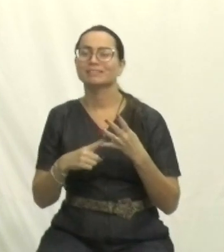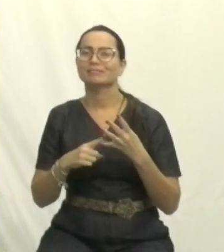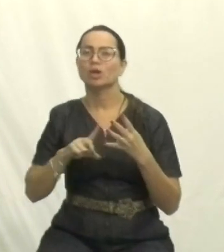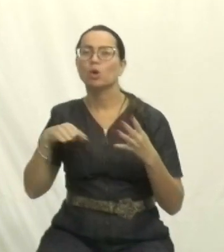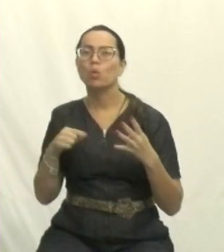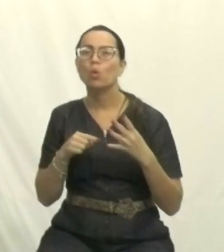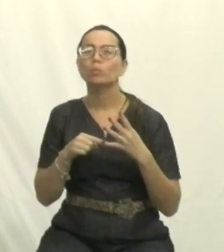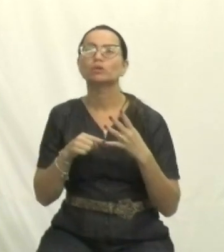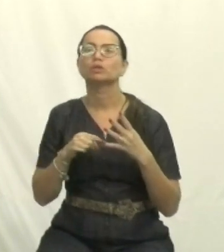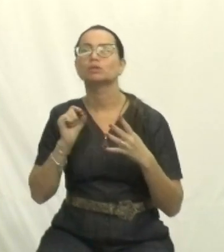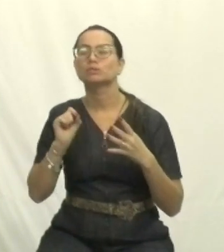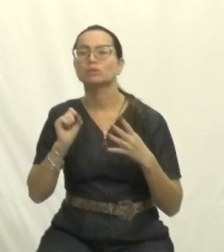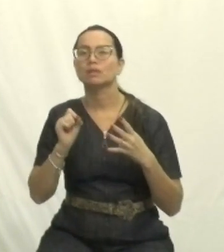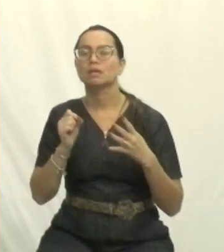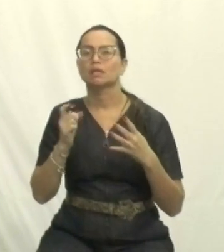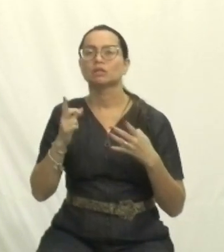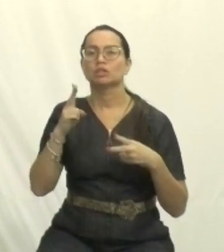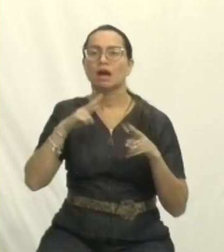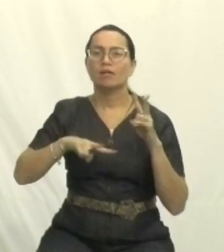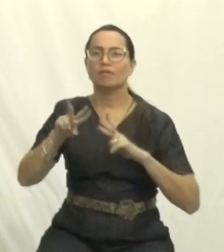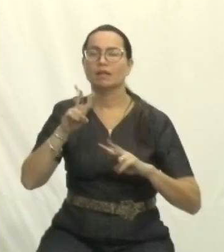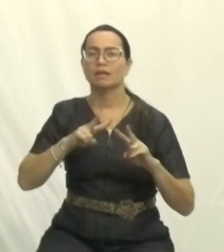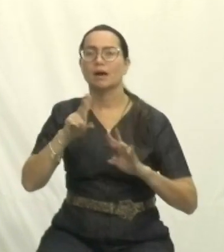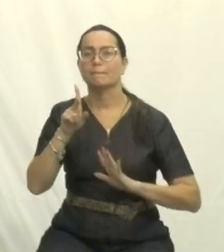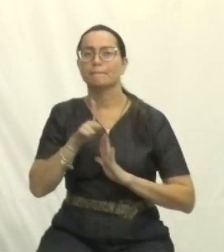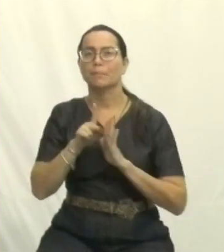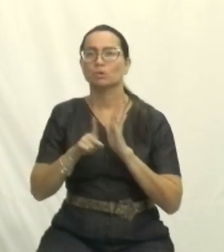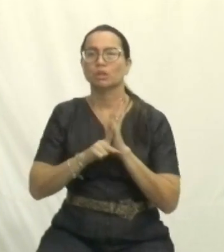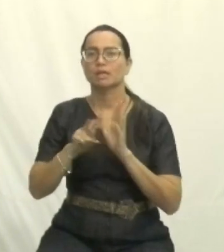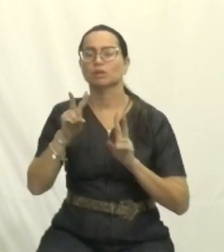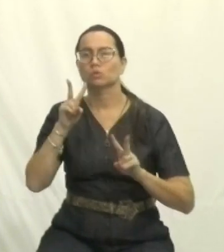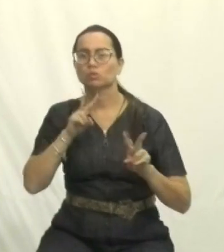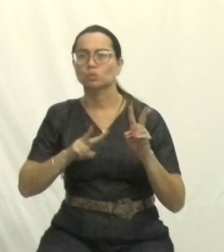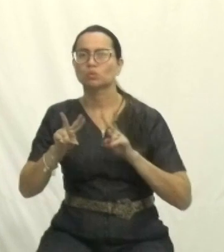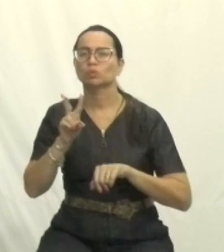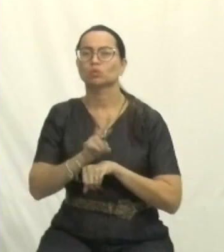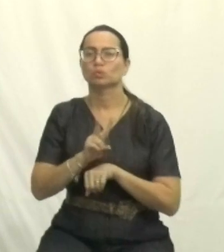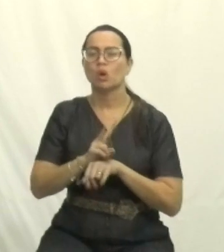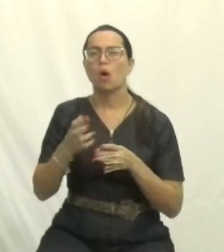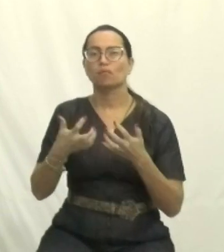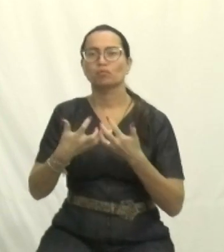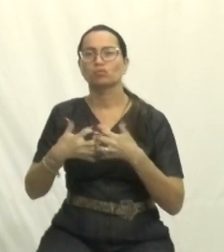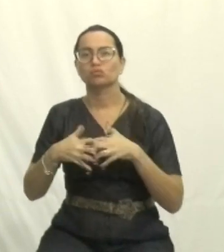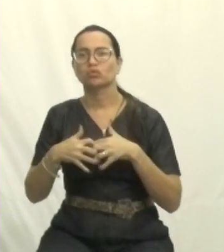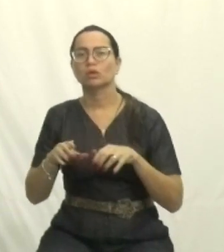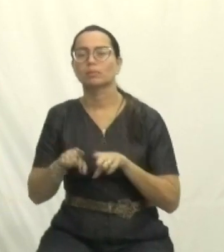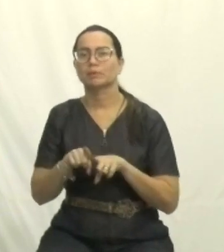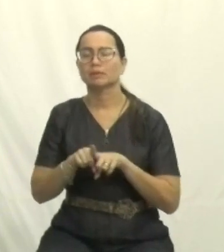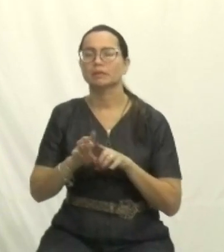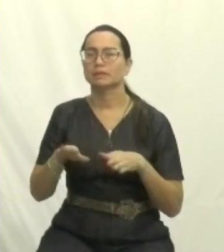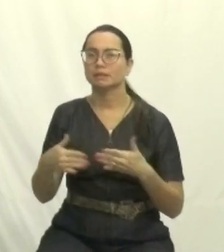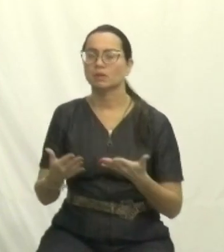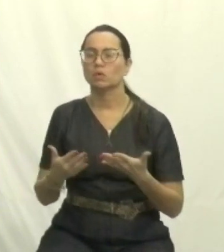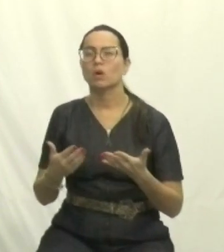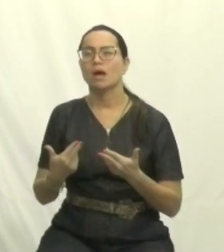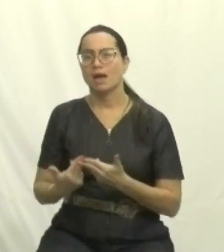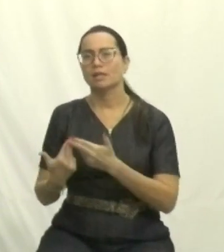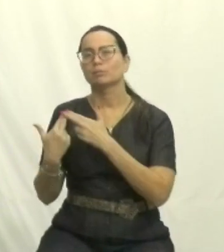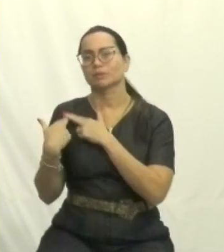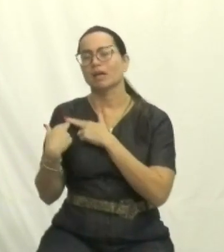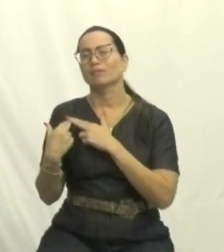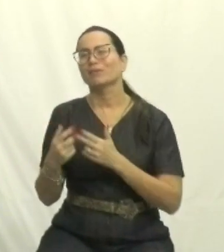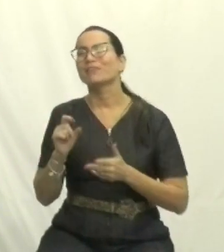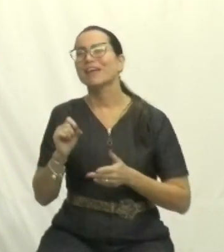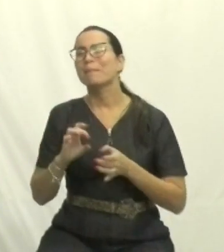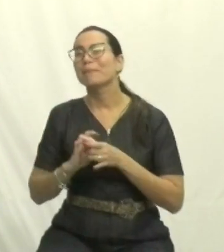pela parte de análise de projetos, vistorias, de habites, de funcionamento. Então, é a parte, vamos dizer assim, é responsável pelo alvará aí